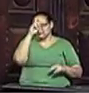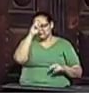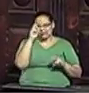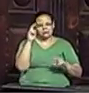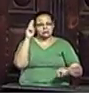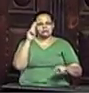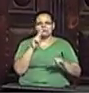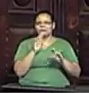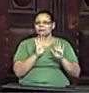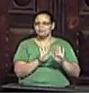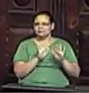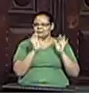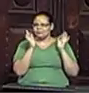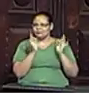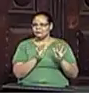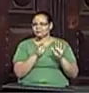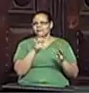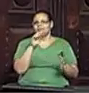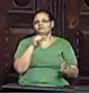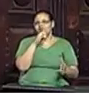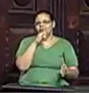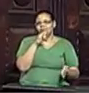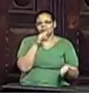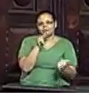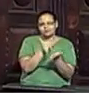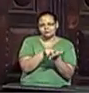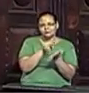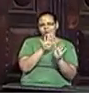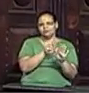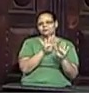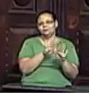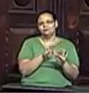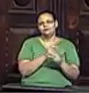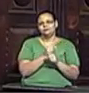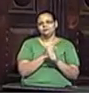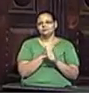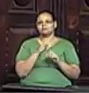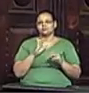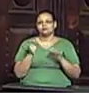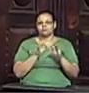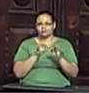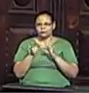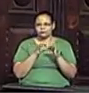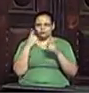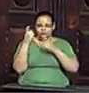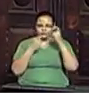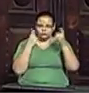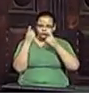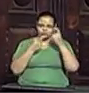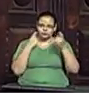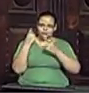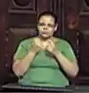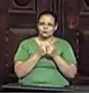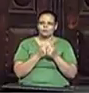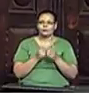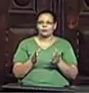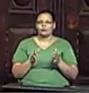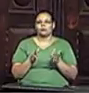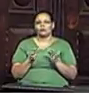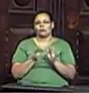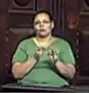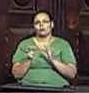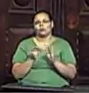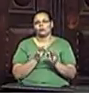fiquem internados como se fossem pessoas delituosas. Portanto, o projeto tem uma preocupação de começar a